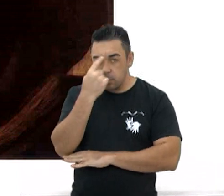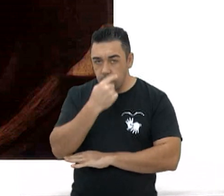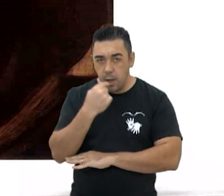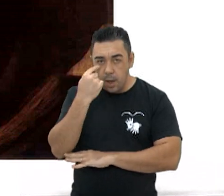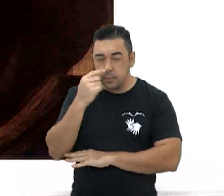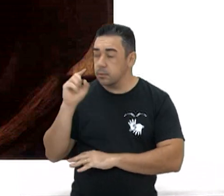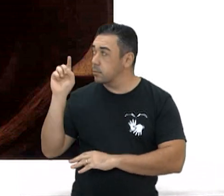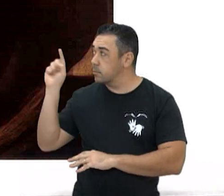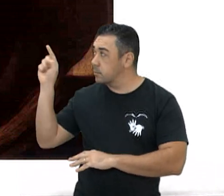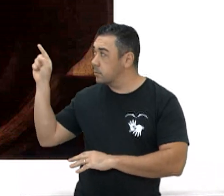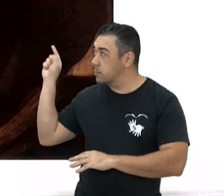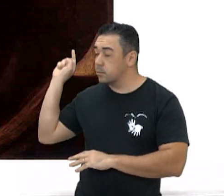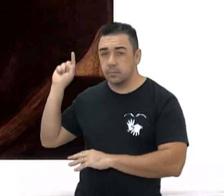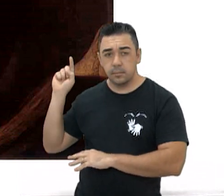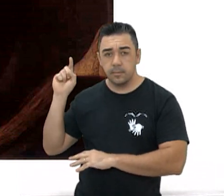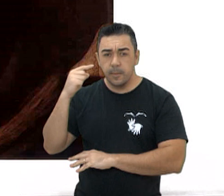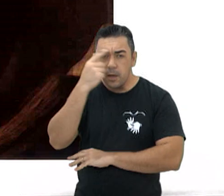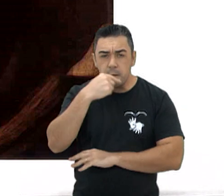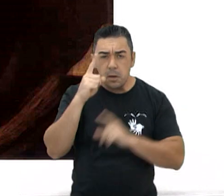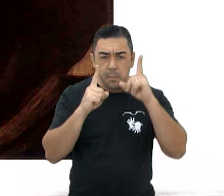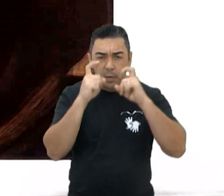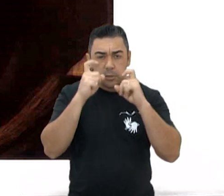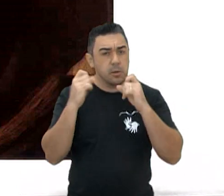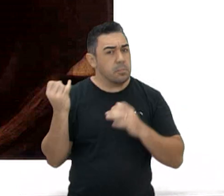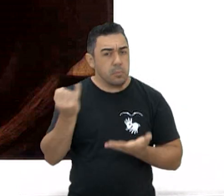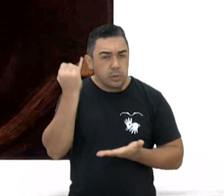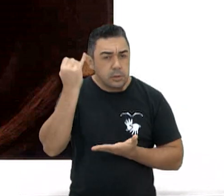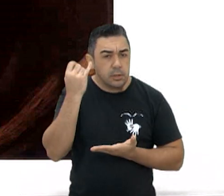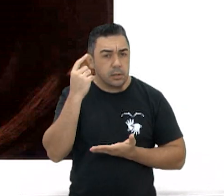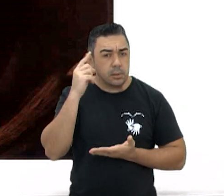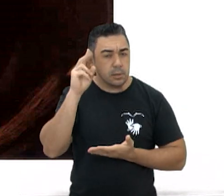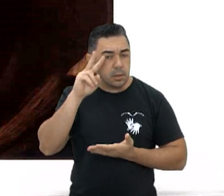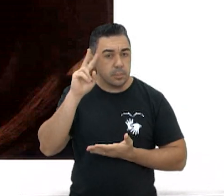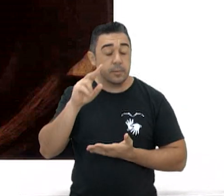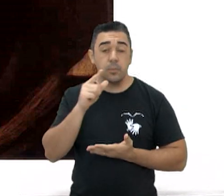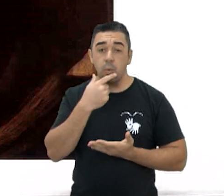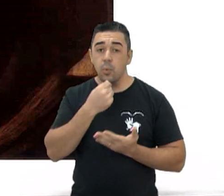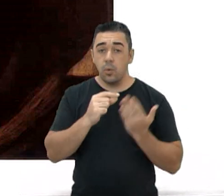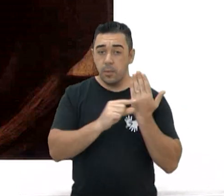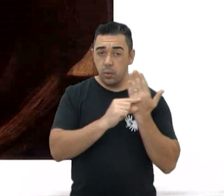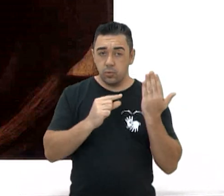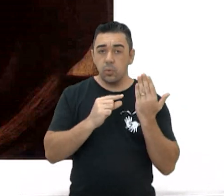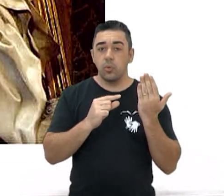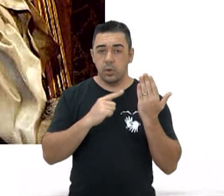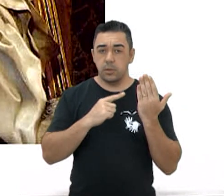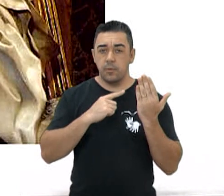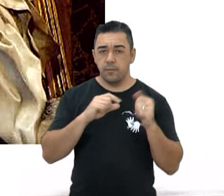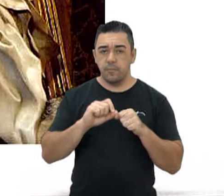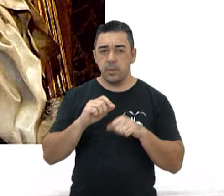têm a parte da expressão é bem importante. Rembrandt foi um mestre da luz e sombra.